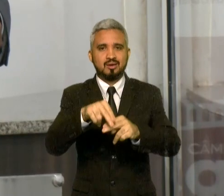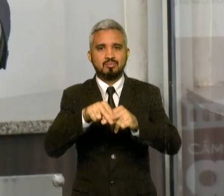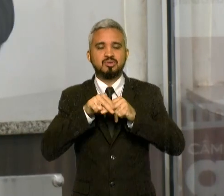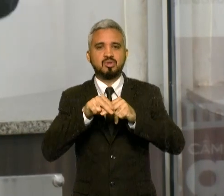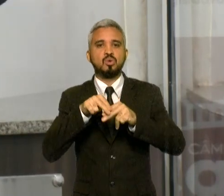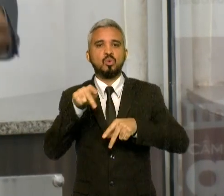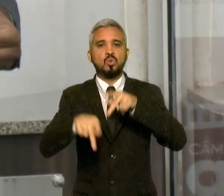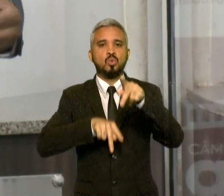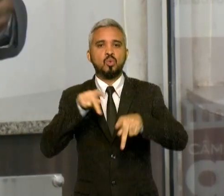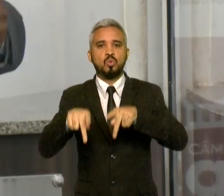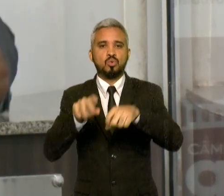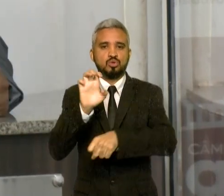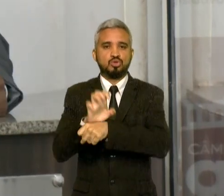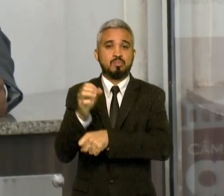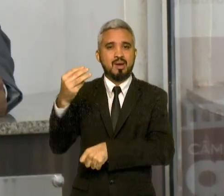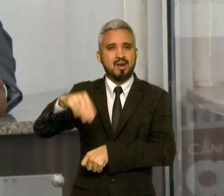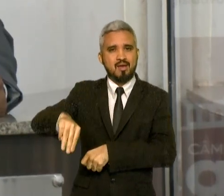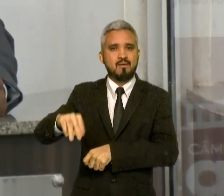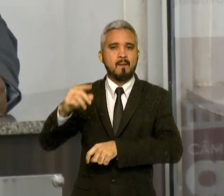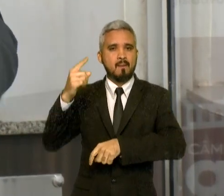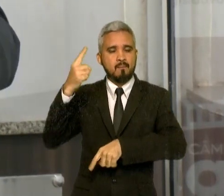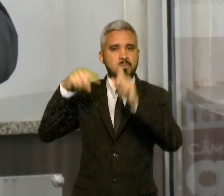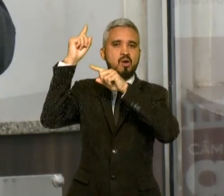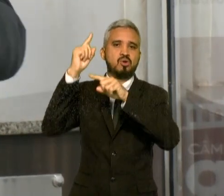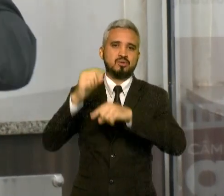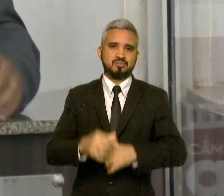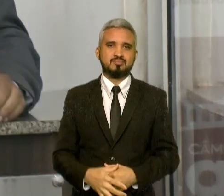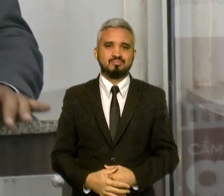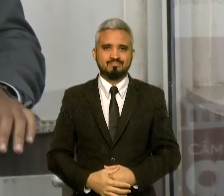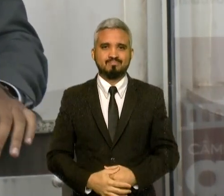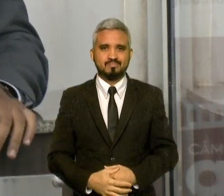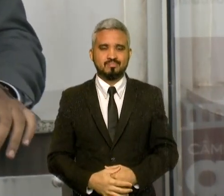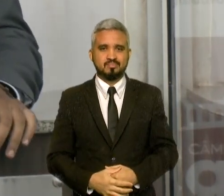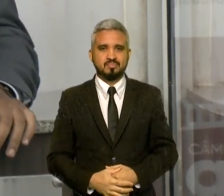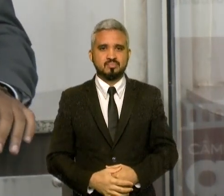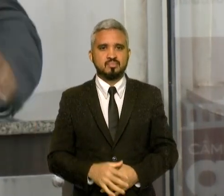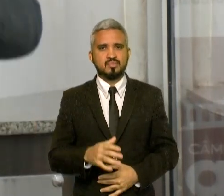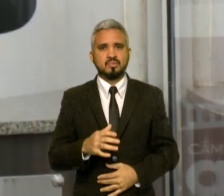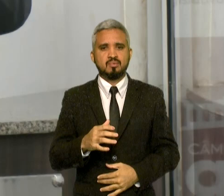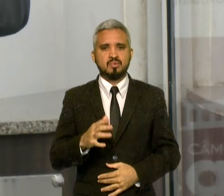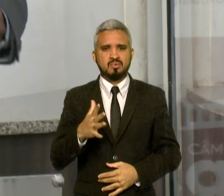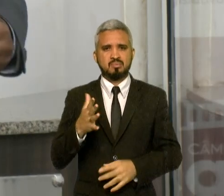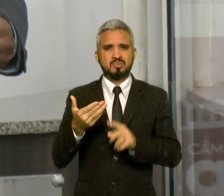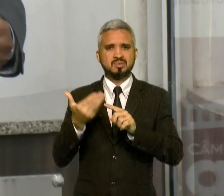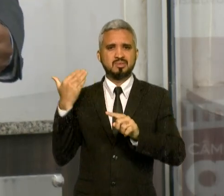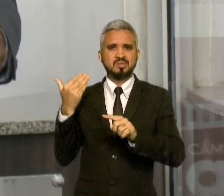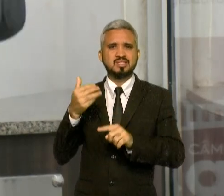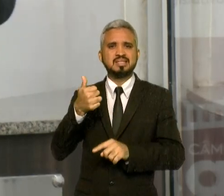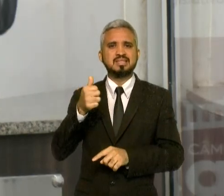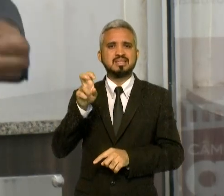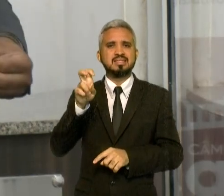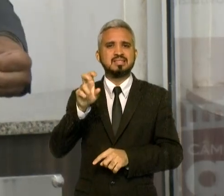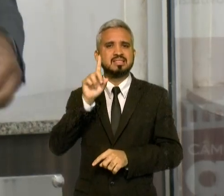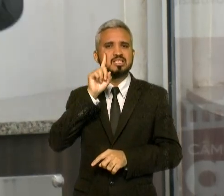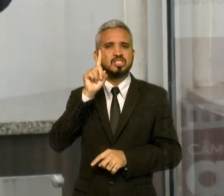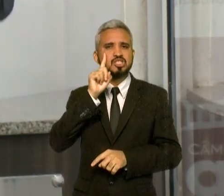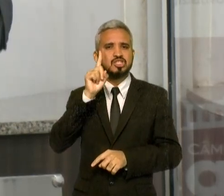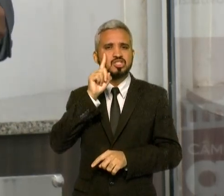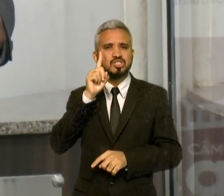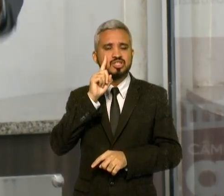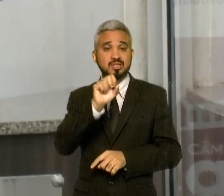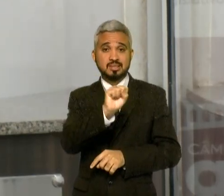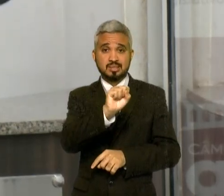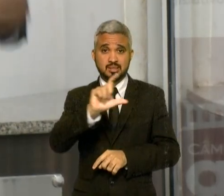Maranhão está tendo benefícios. Nós tivemos há pouco mais de 15 dias um grande evento lá em São Luís,